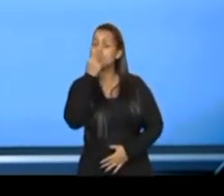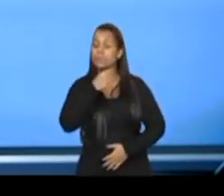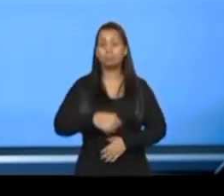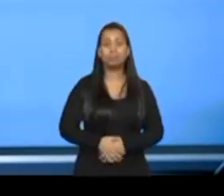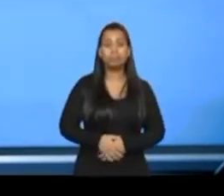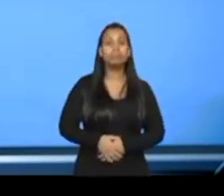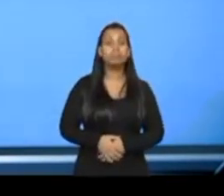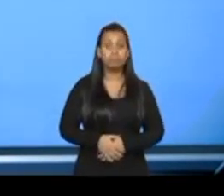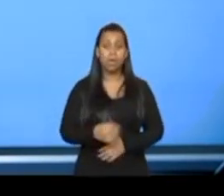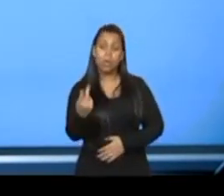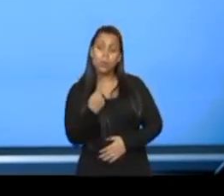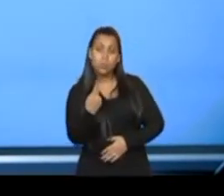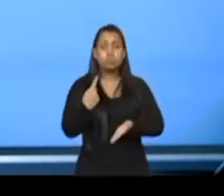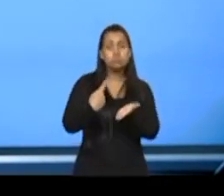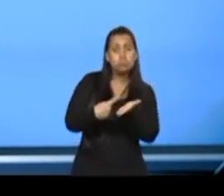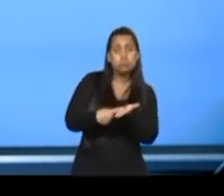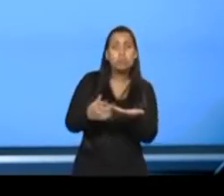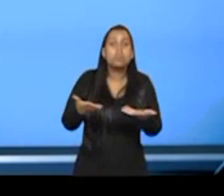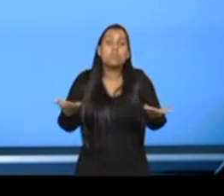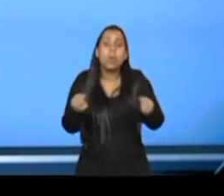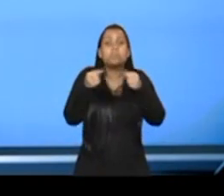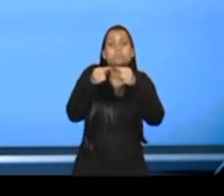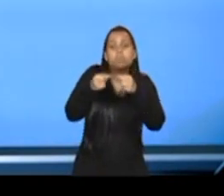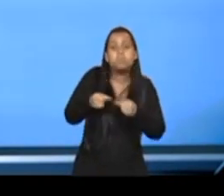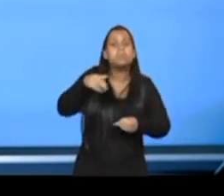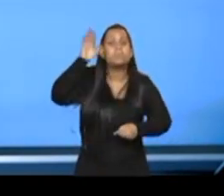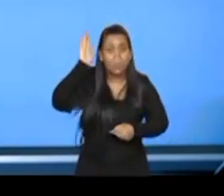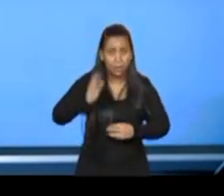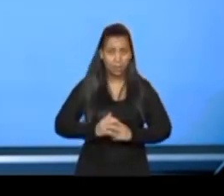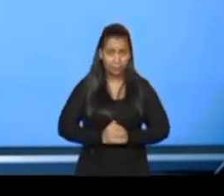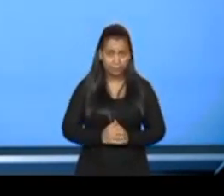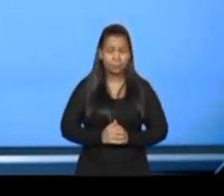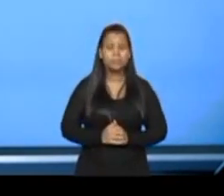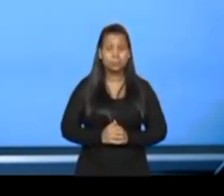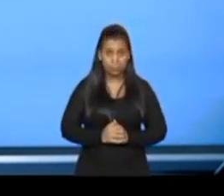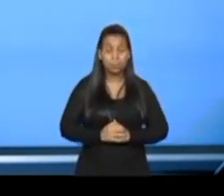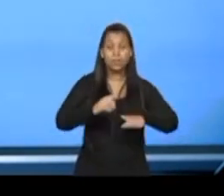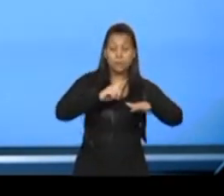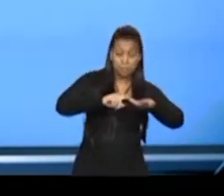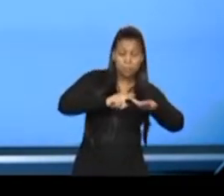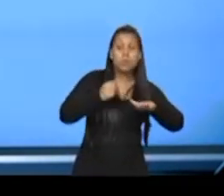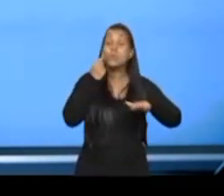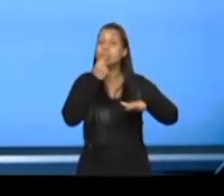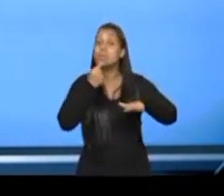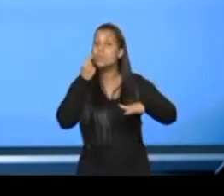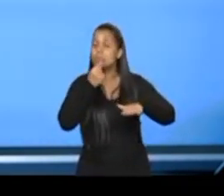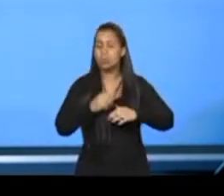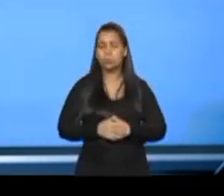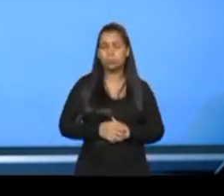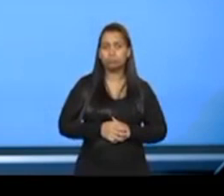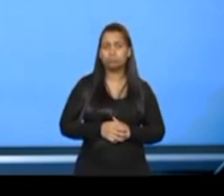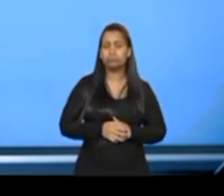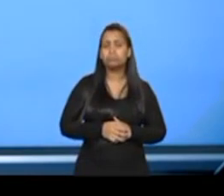decidir com Mariana qual a melhor combinação entre os esmaltes e as cores de batom. De quantas